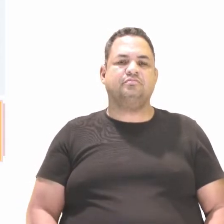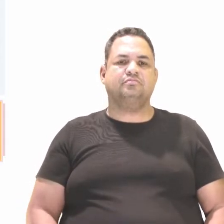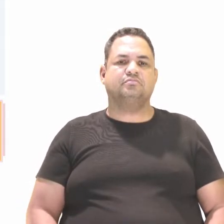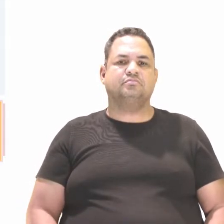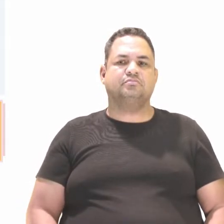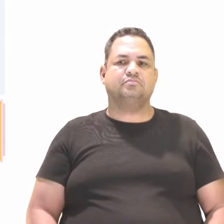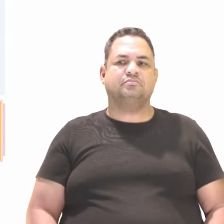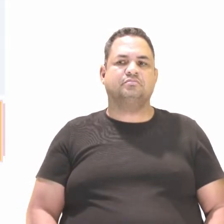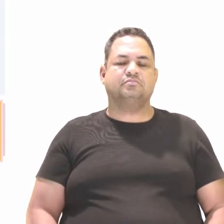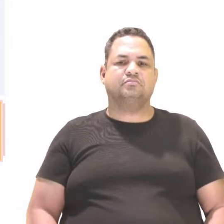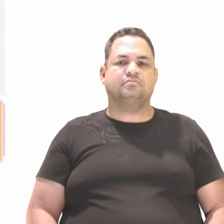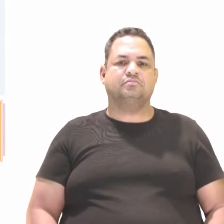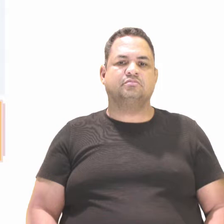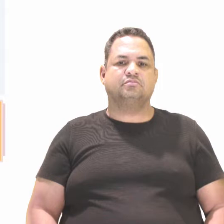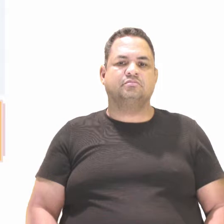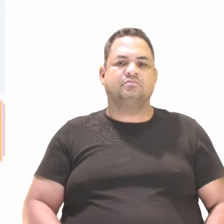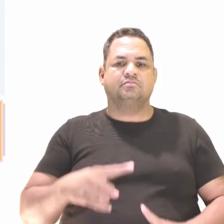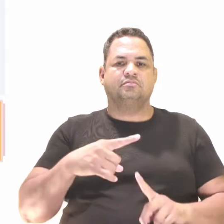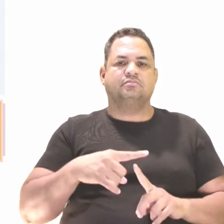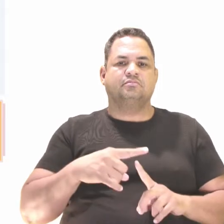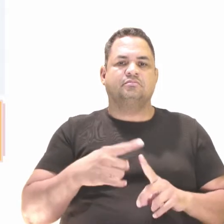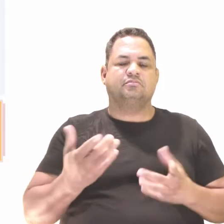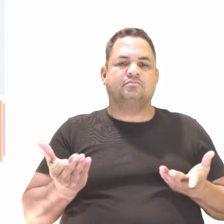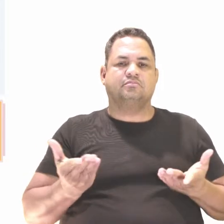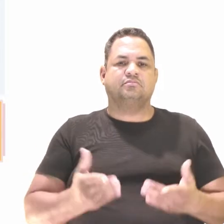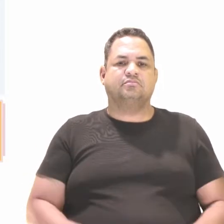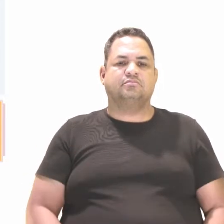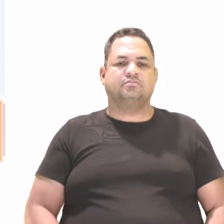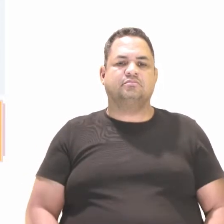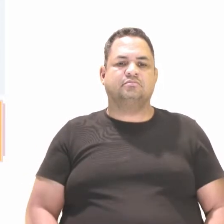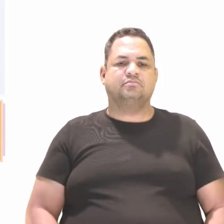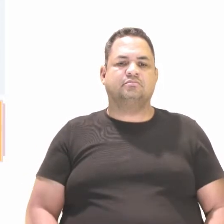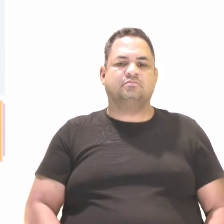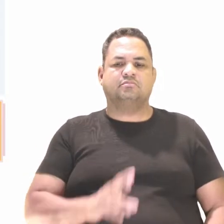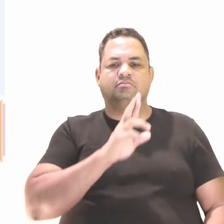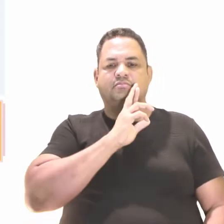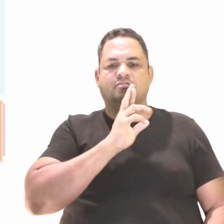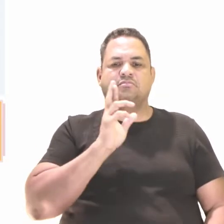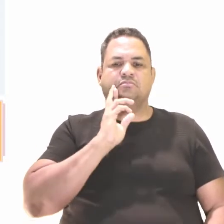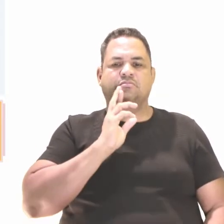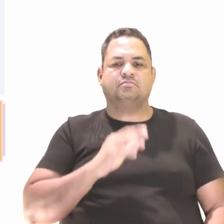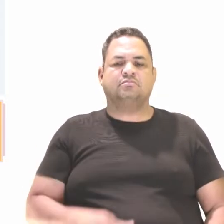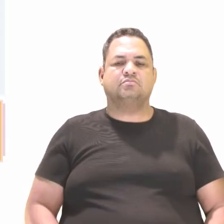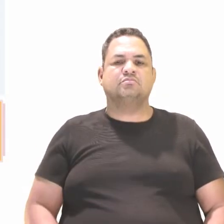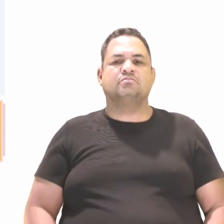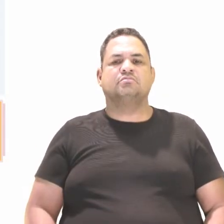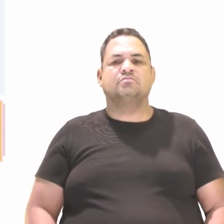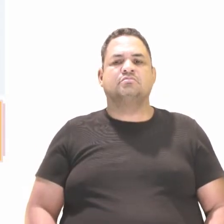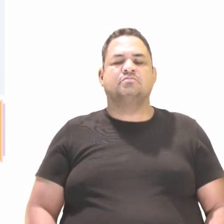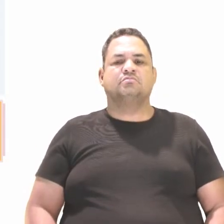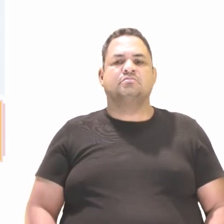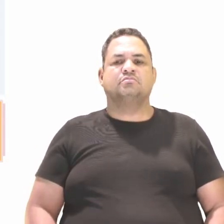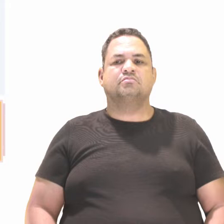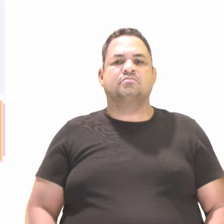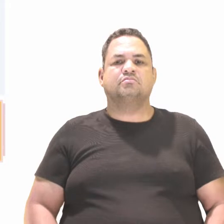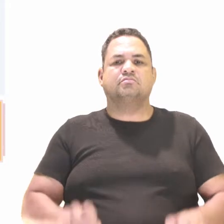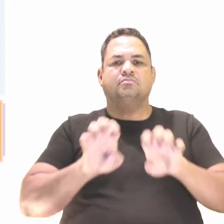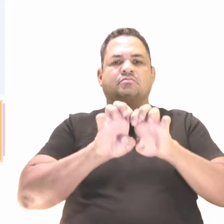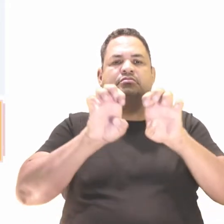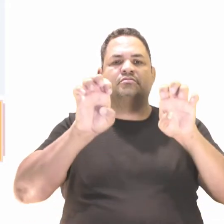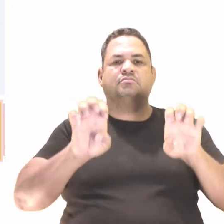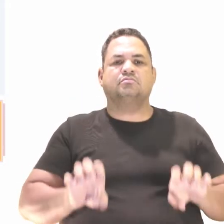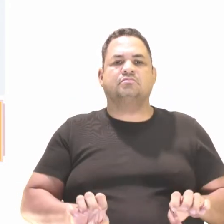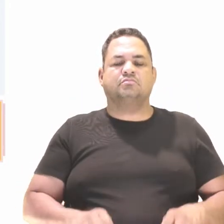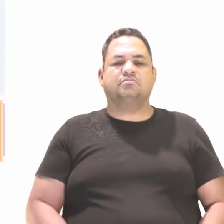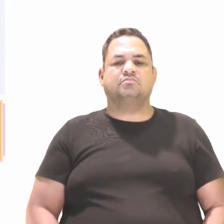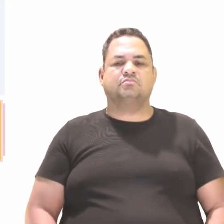like para esse tipo de situação, né? Num restaurante, numa lanchonete. Claro que a estrutura